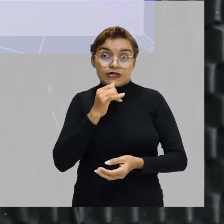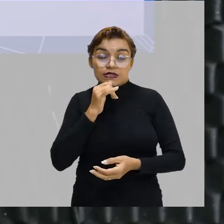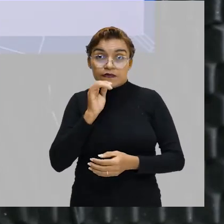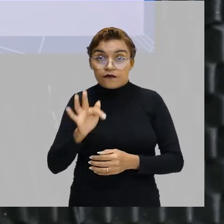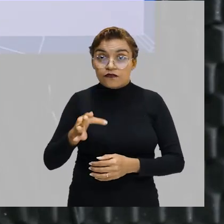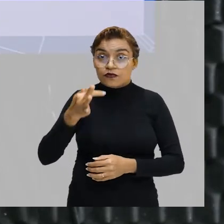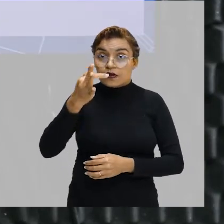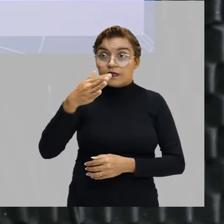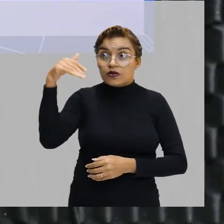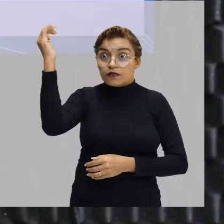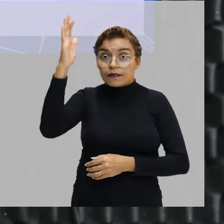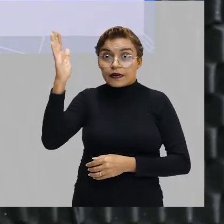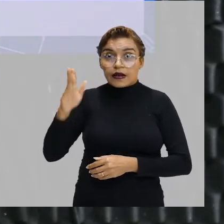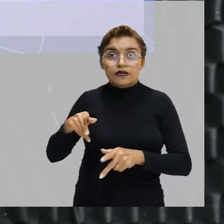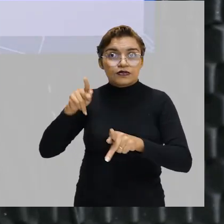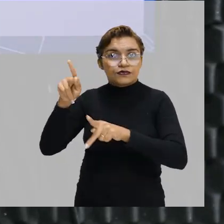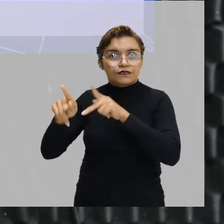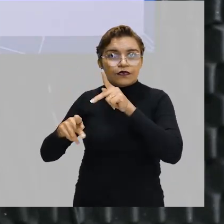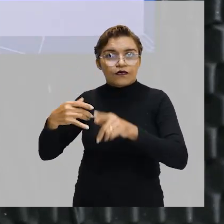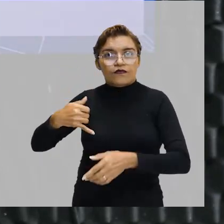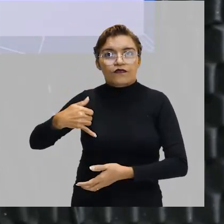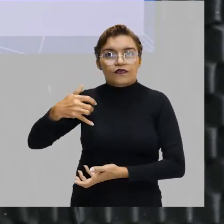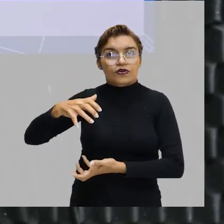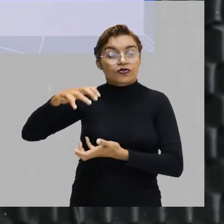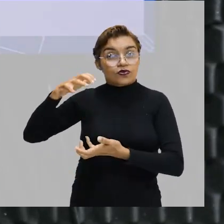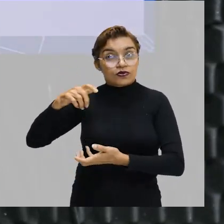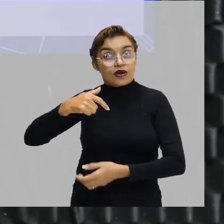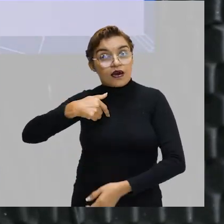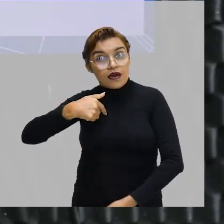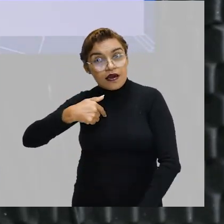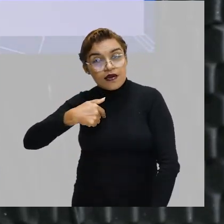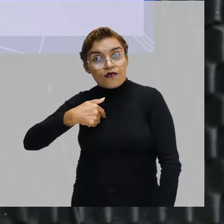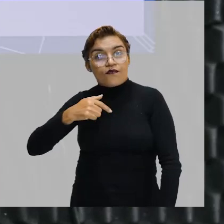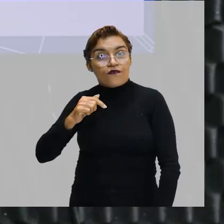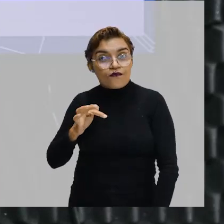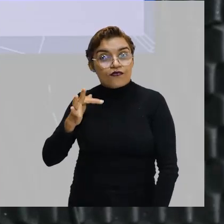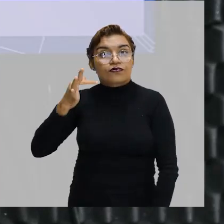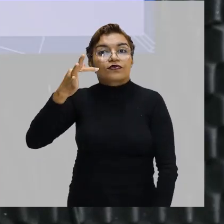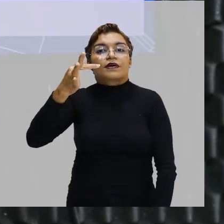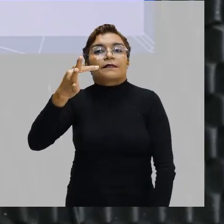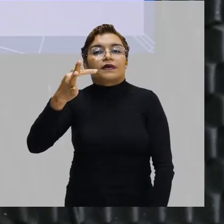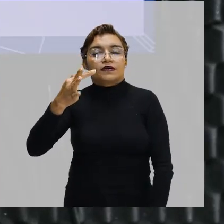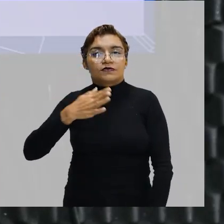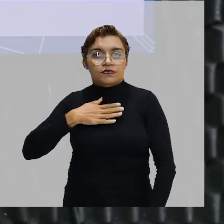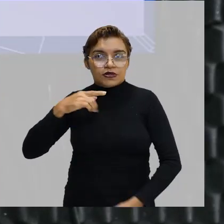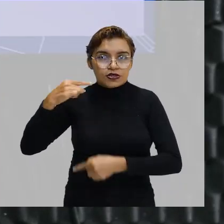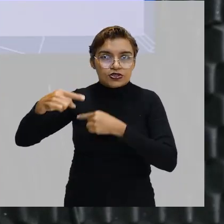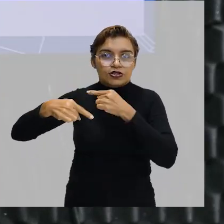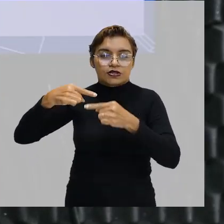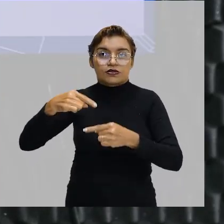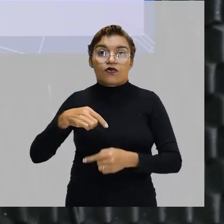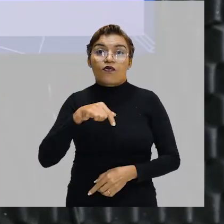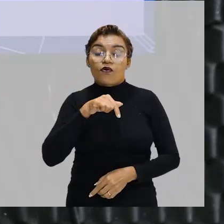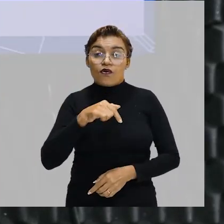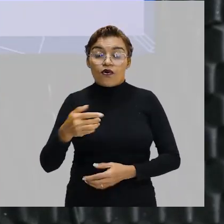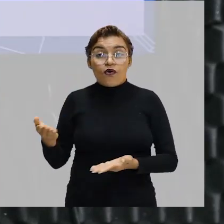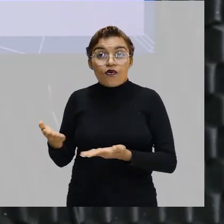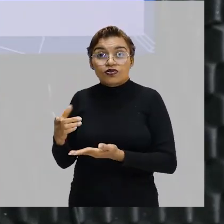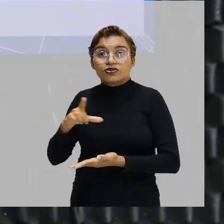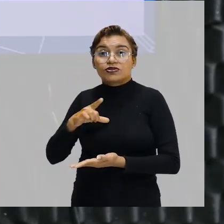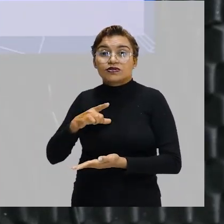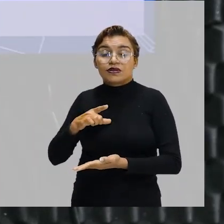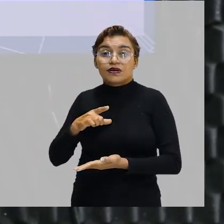uma população idosa, né? Eu amanhã, né? Minha geração, né? Menos jovens hoje.